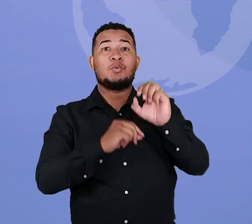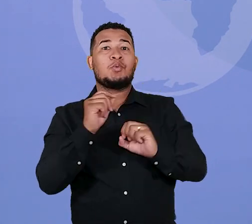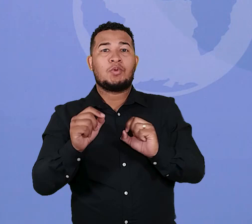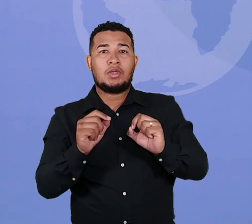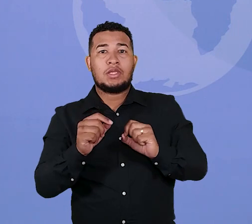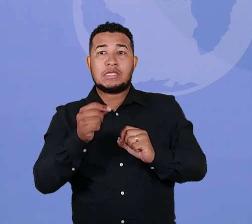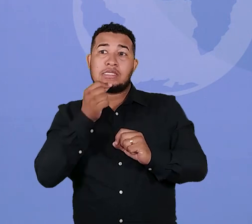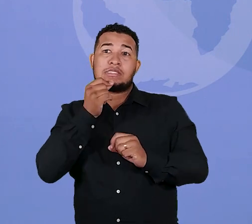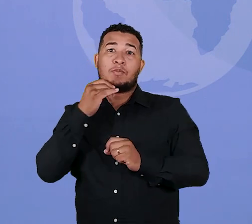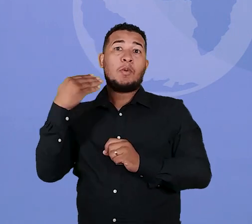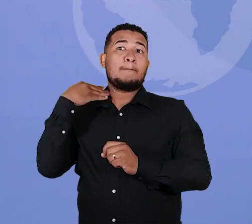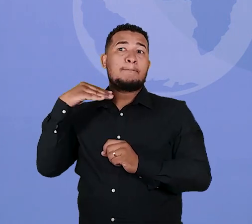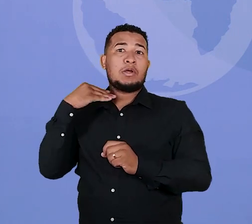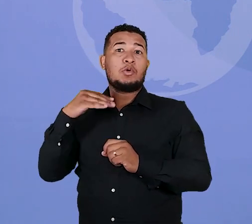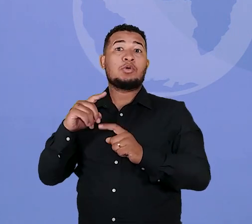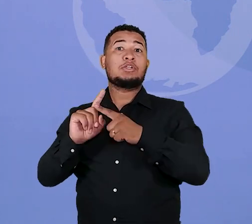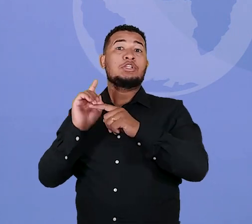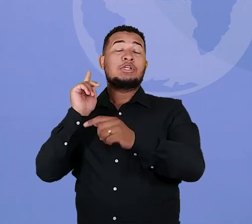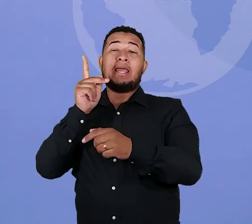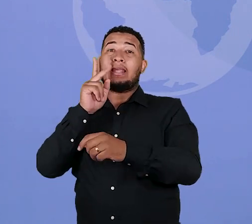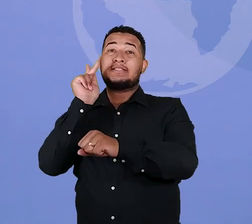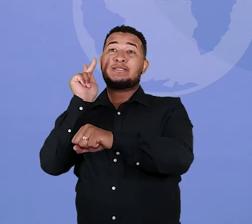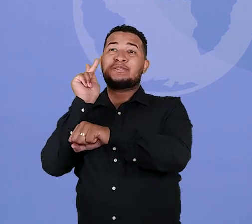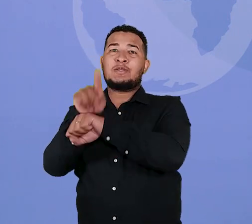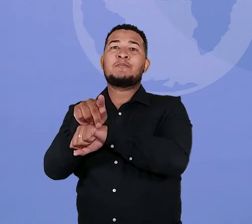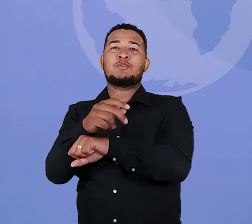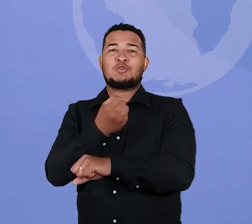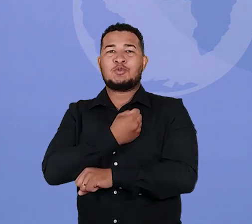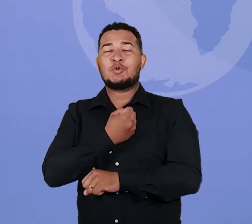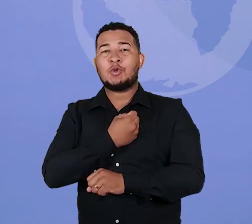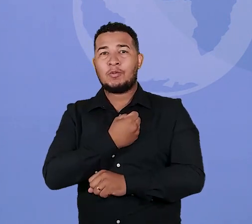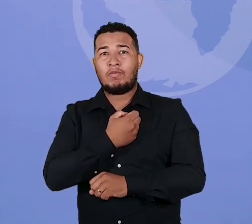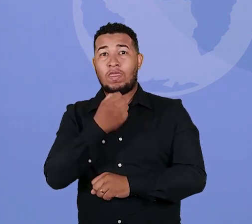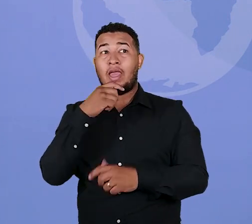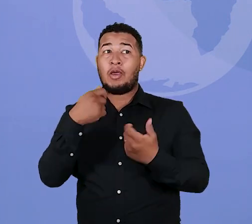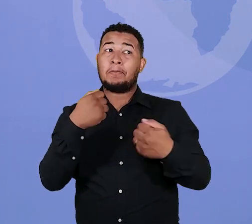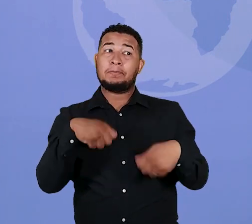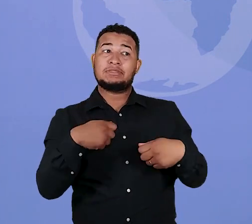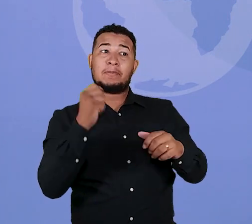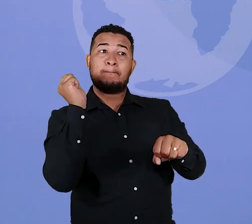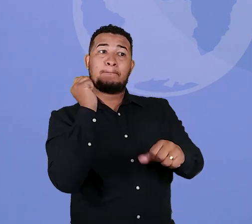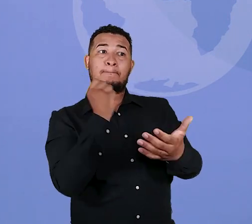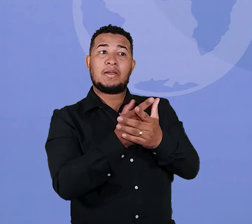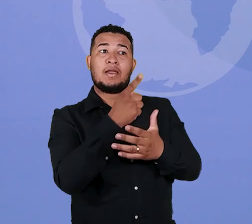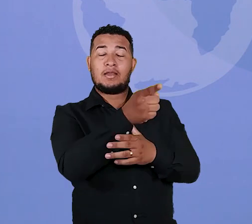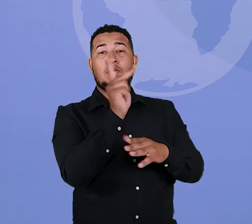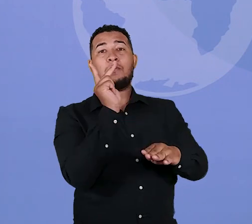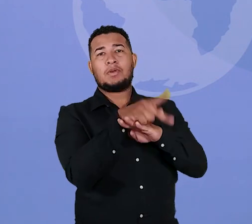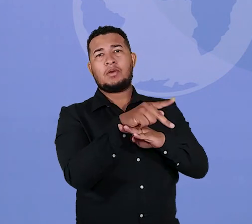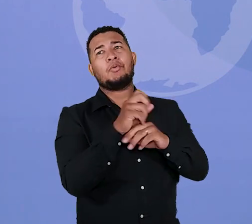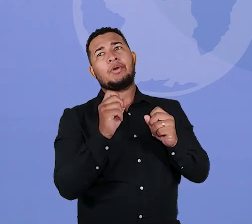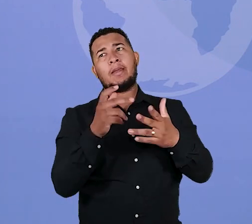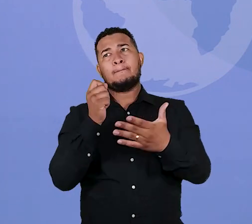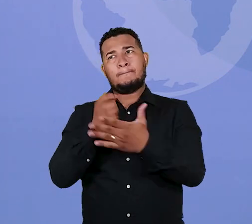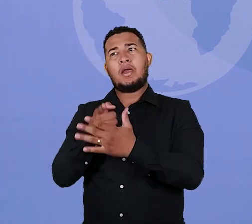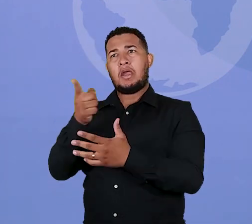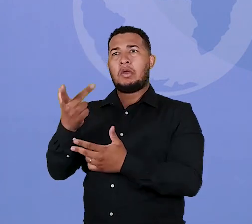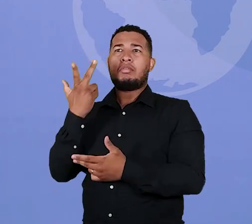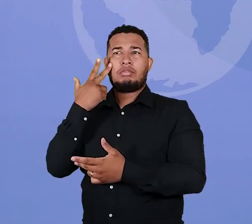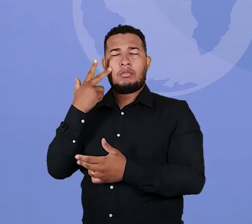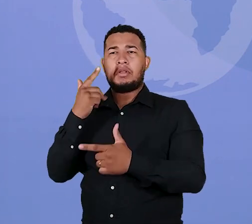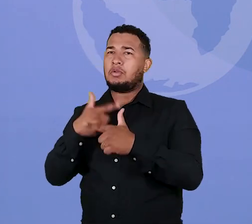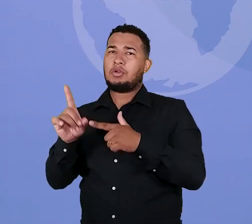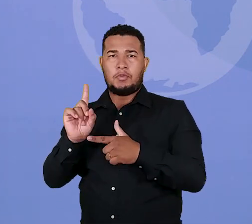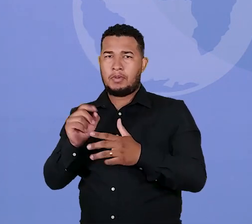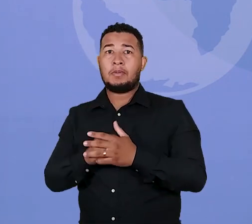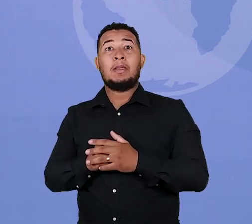significa dizer que o banco te emprestou esse valor. Você está devendo ao banco. Ele até pagou o cheque lá, beleza, o seu